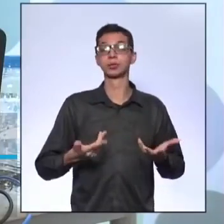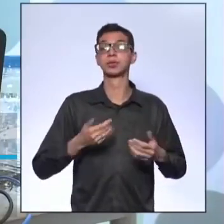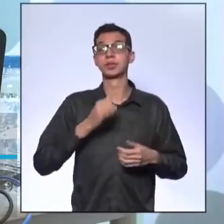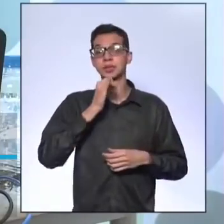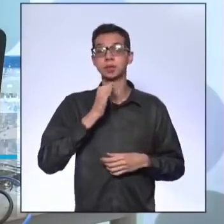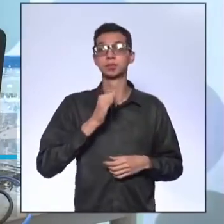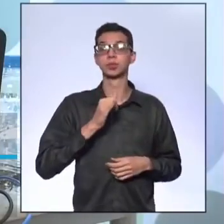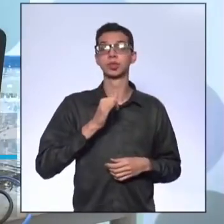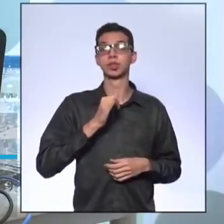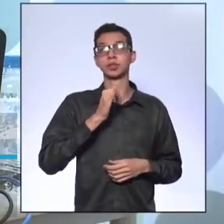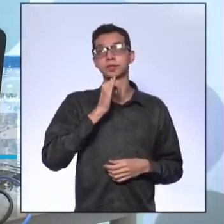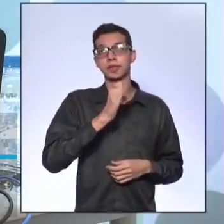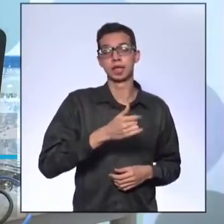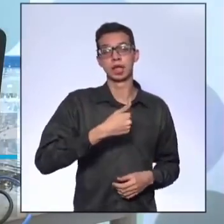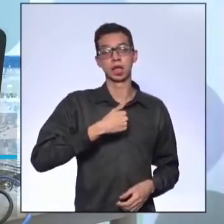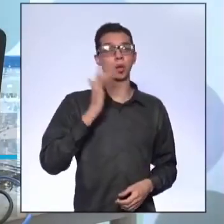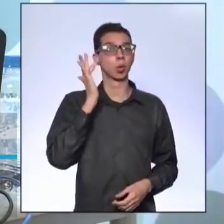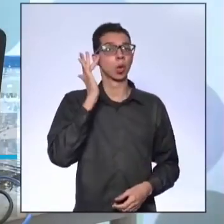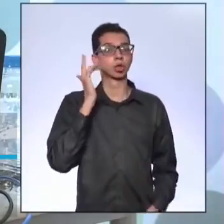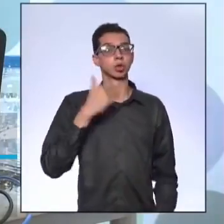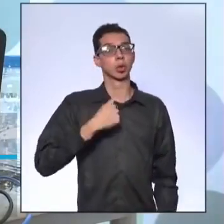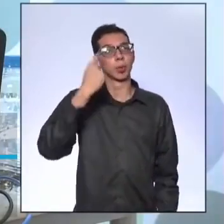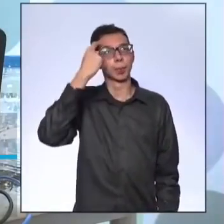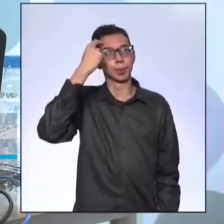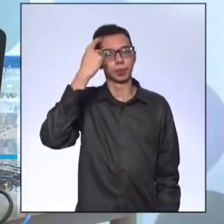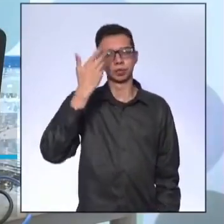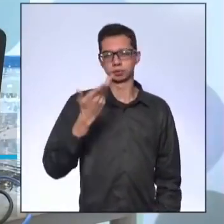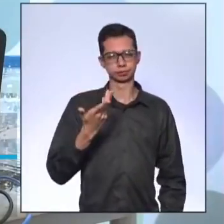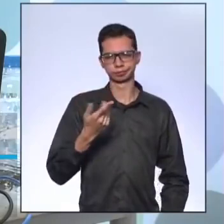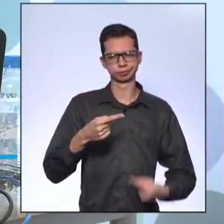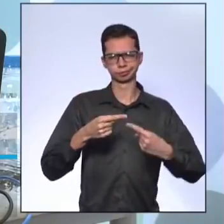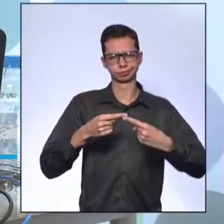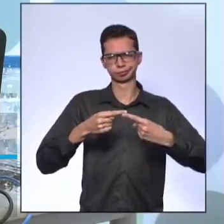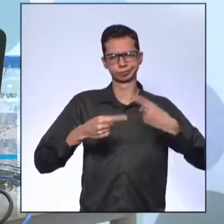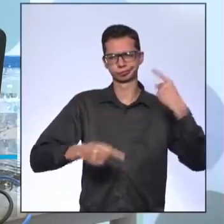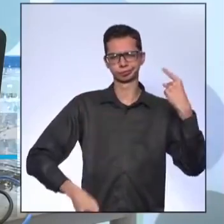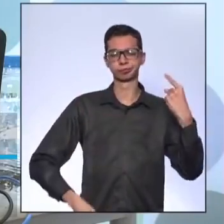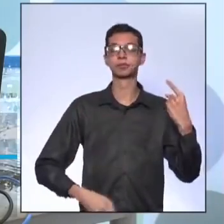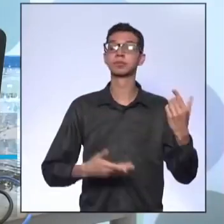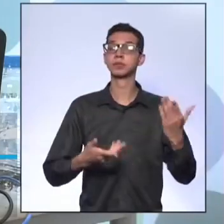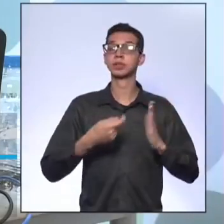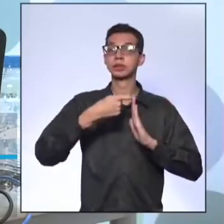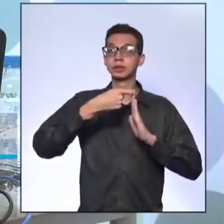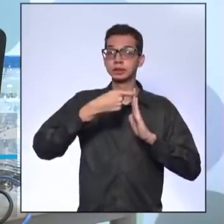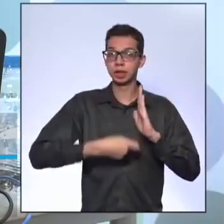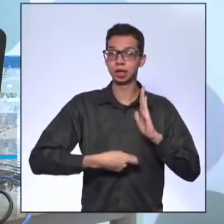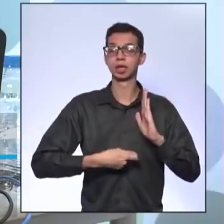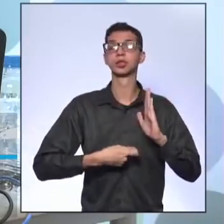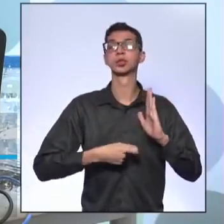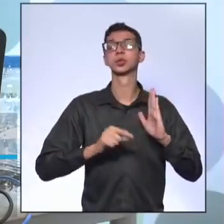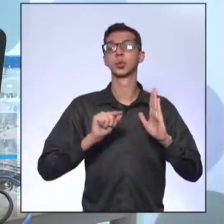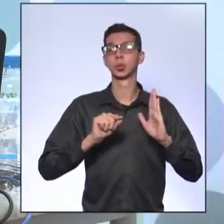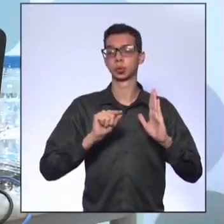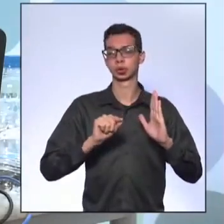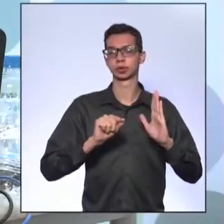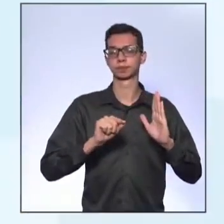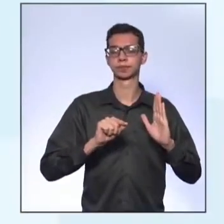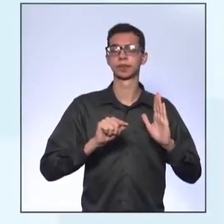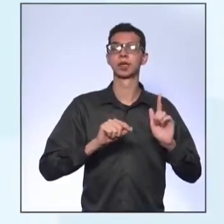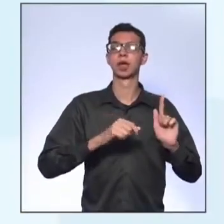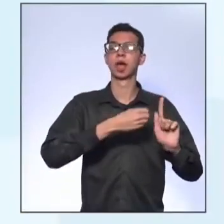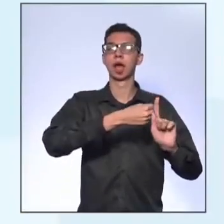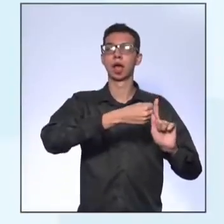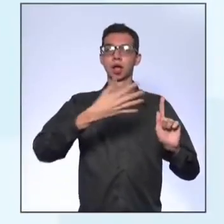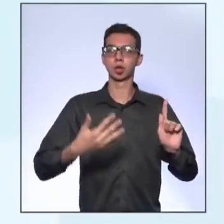colocar eu acho, eu penso. Então, não tem nada a ver. Então, é um texto argumentativo que traz em seu conteúdo tomada de posição